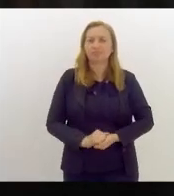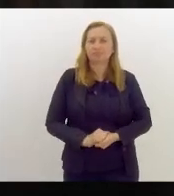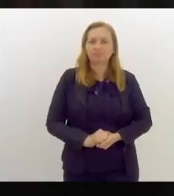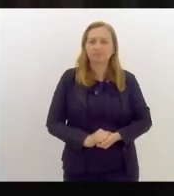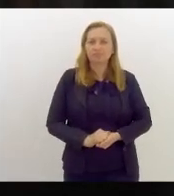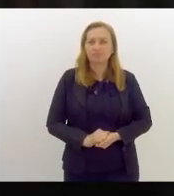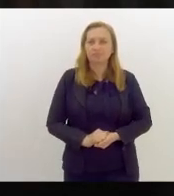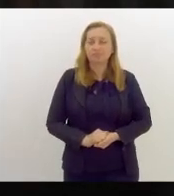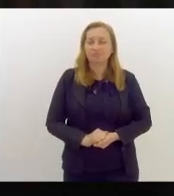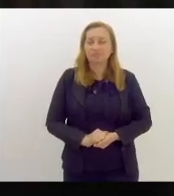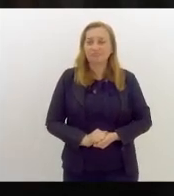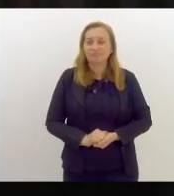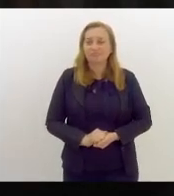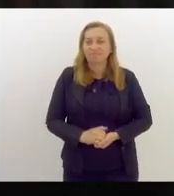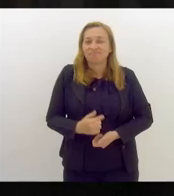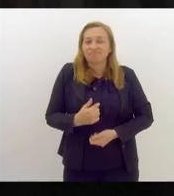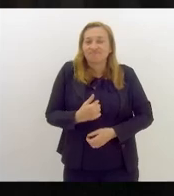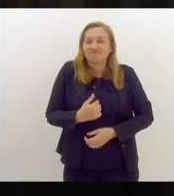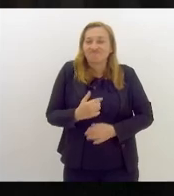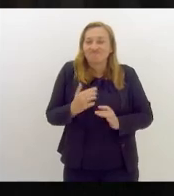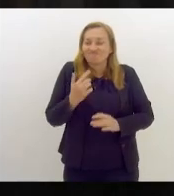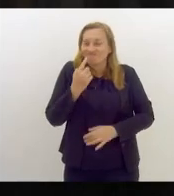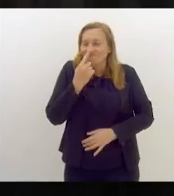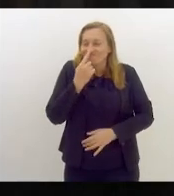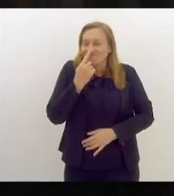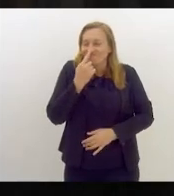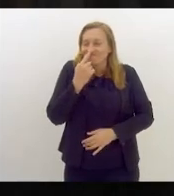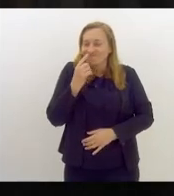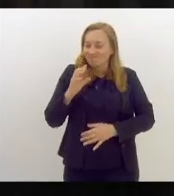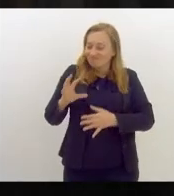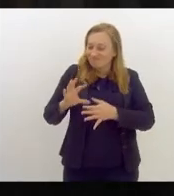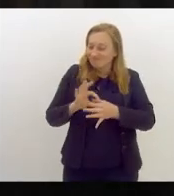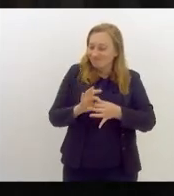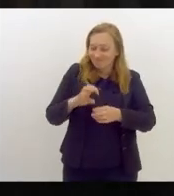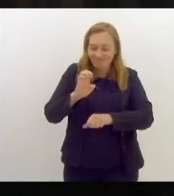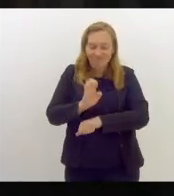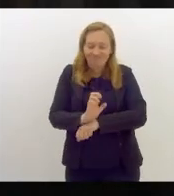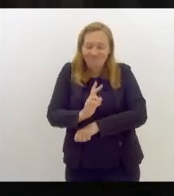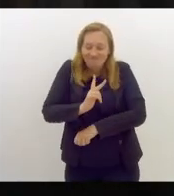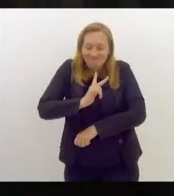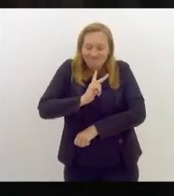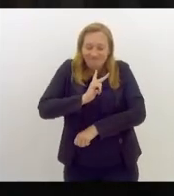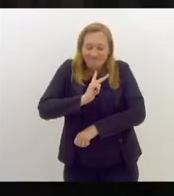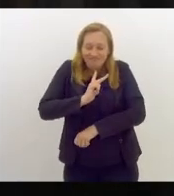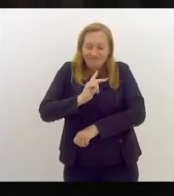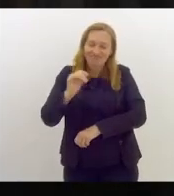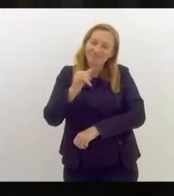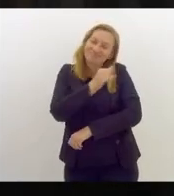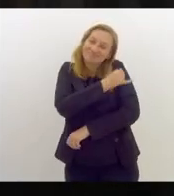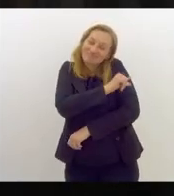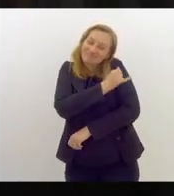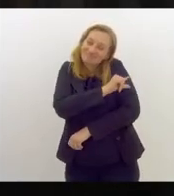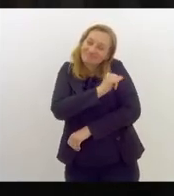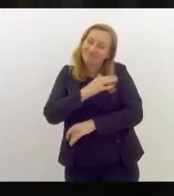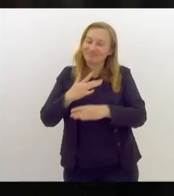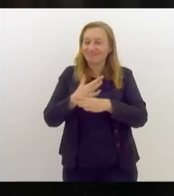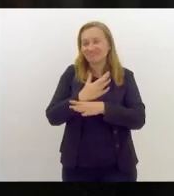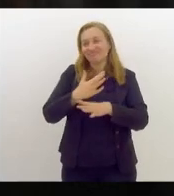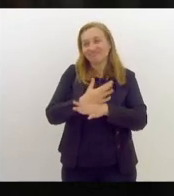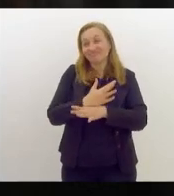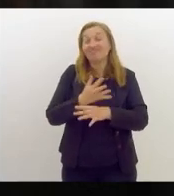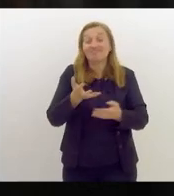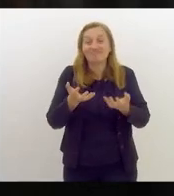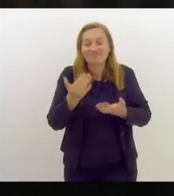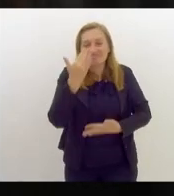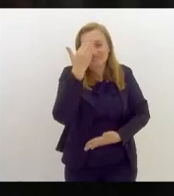estou intimamente ligado com o estado e em particular com a cidade do Rio de Janeiro assim